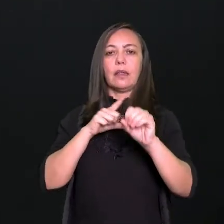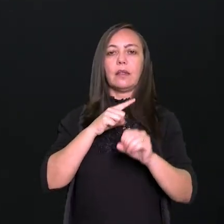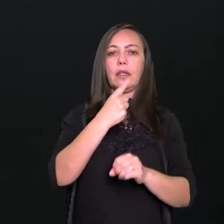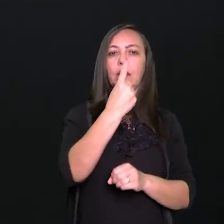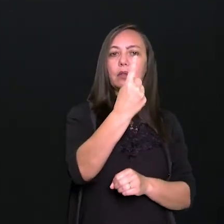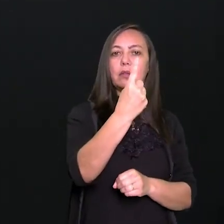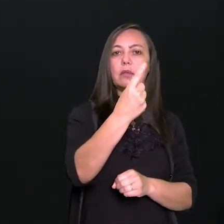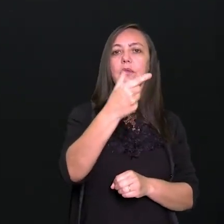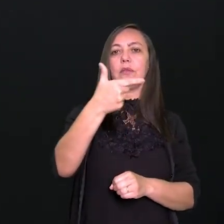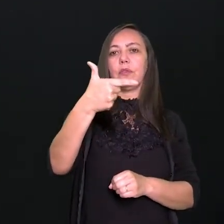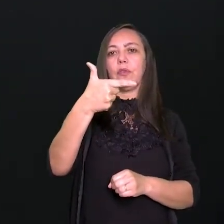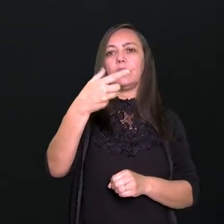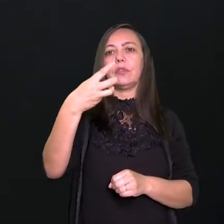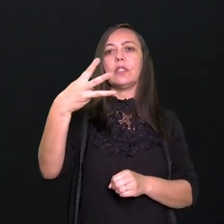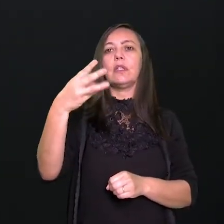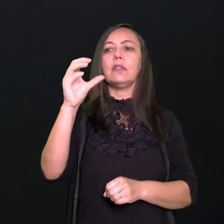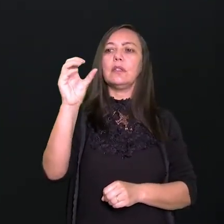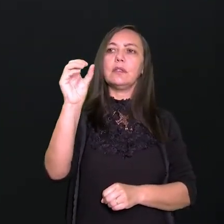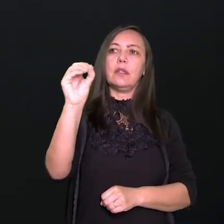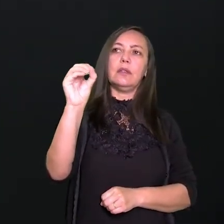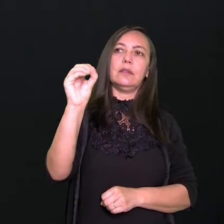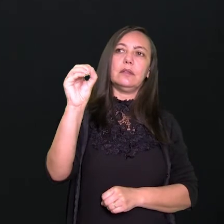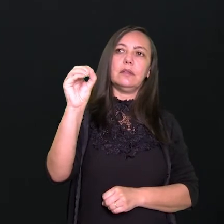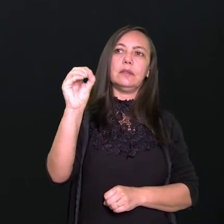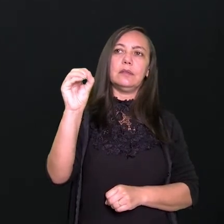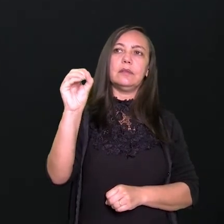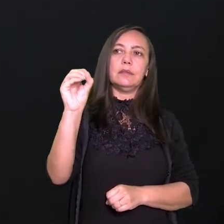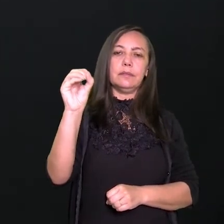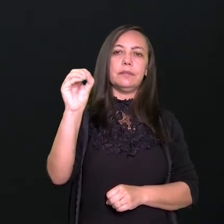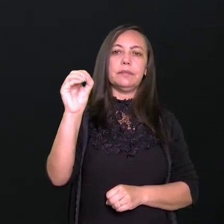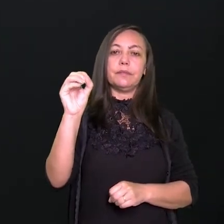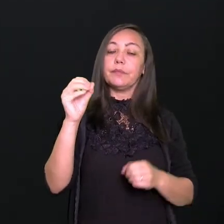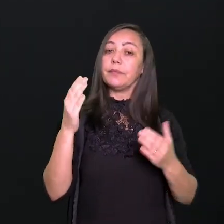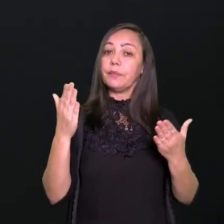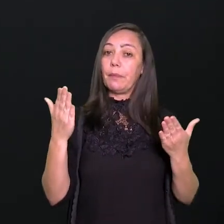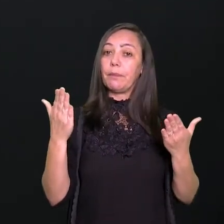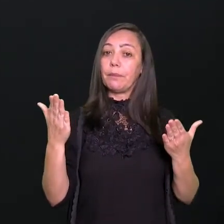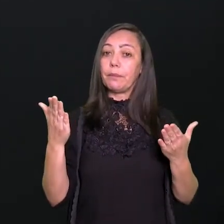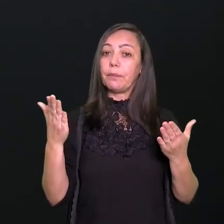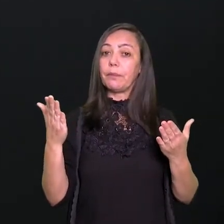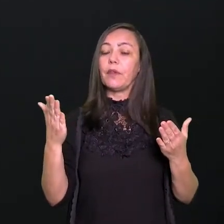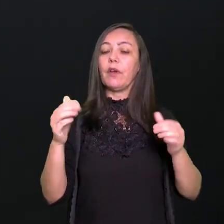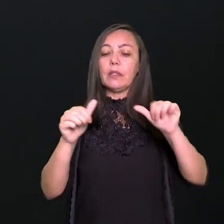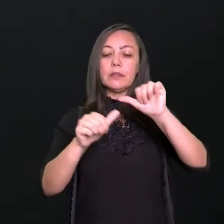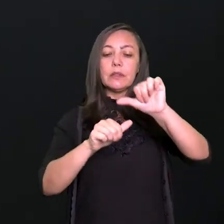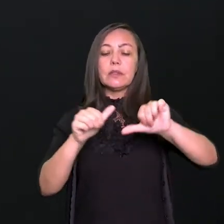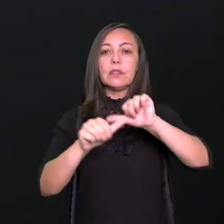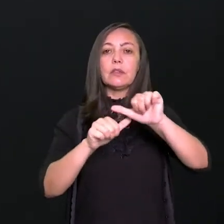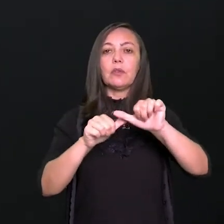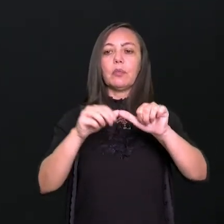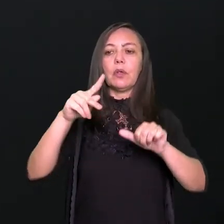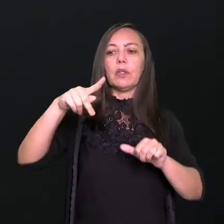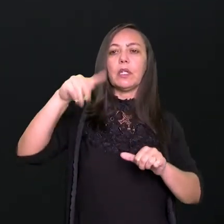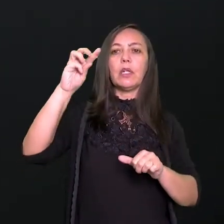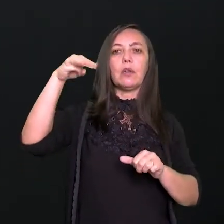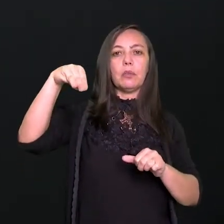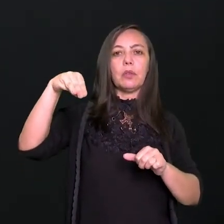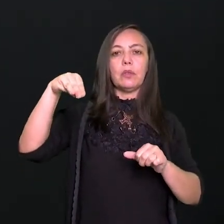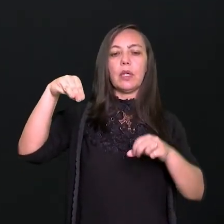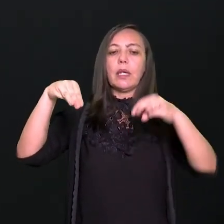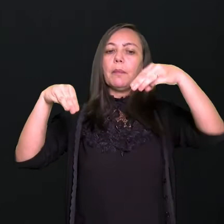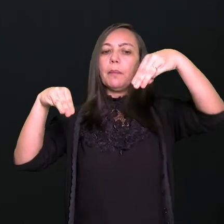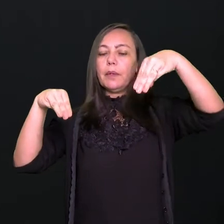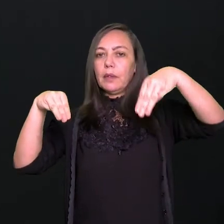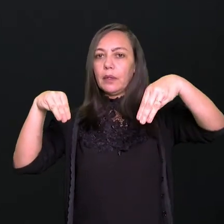ter 1, 2, 3 zeros. Então, a gente vai fazer o seguinte, transformando de quilômetro para